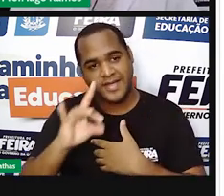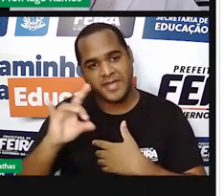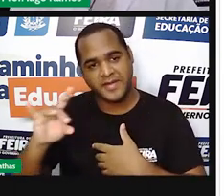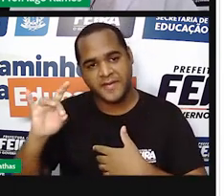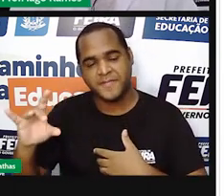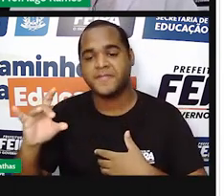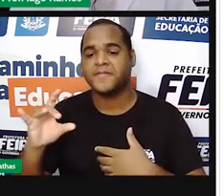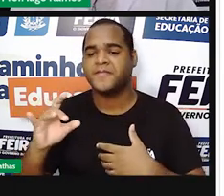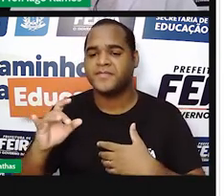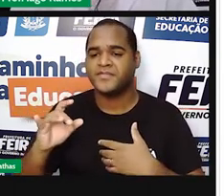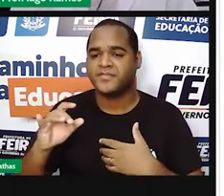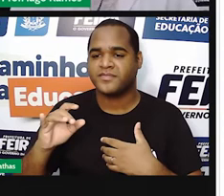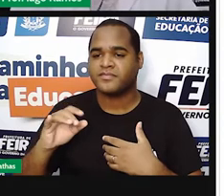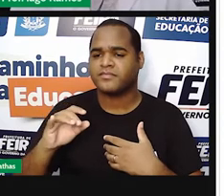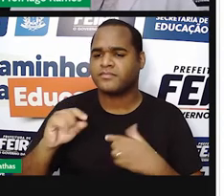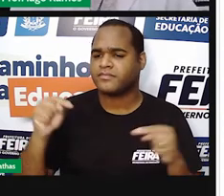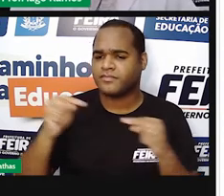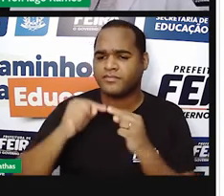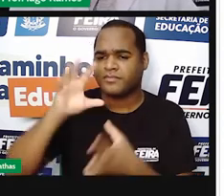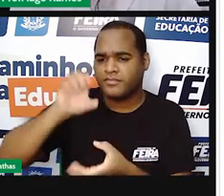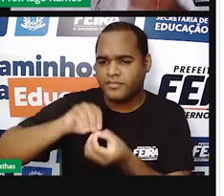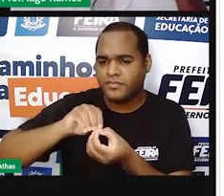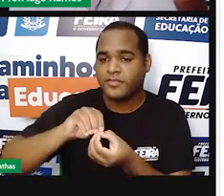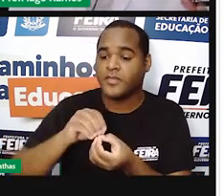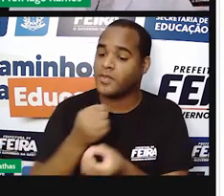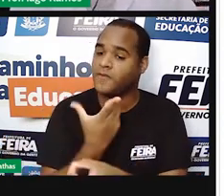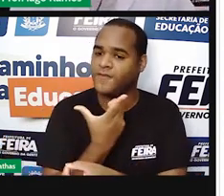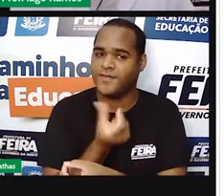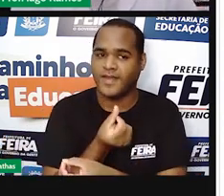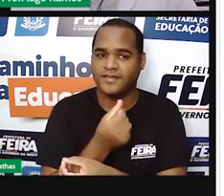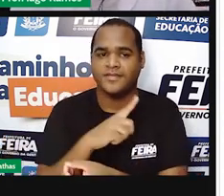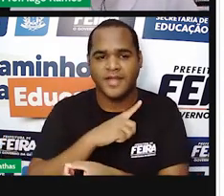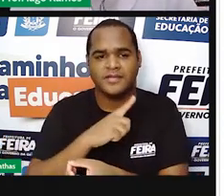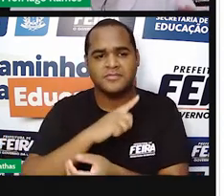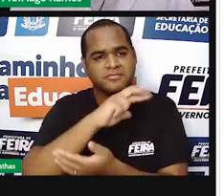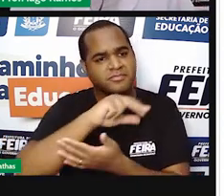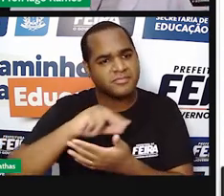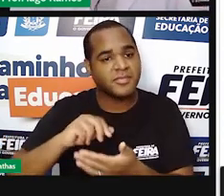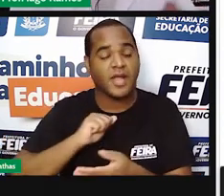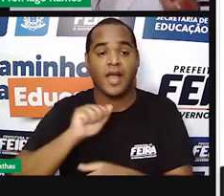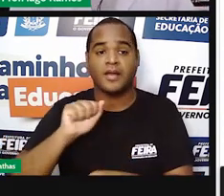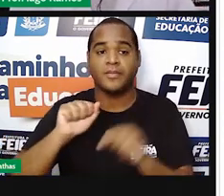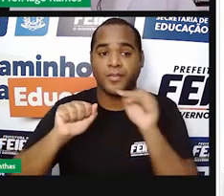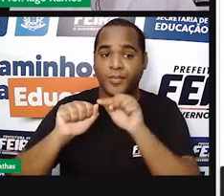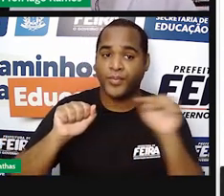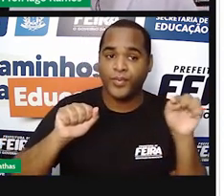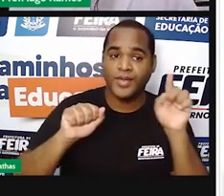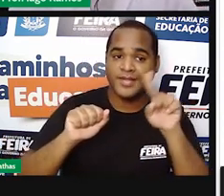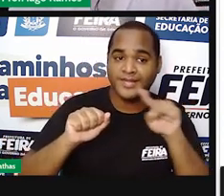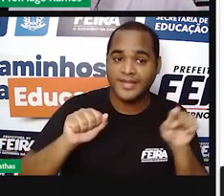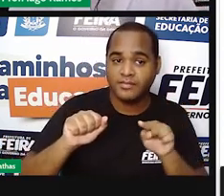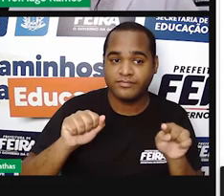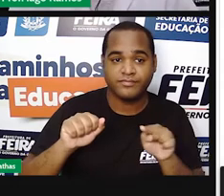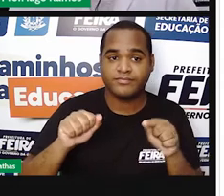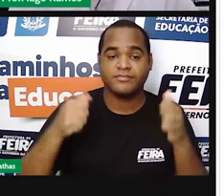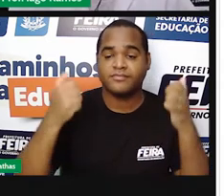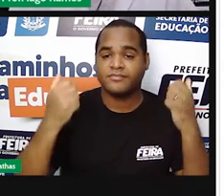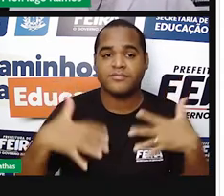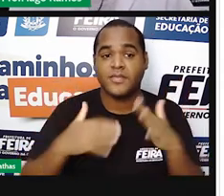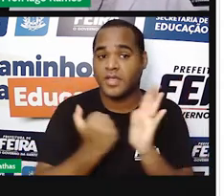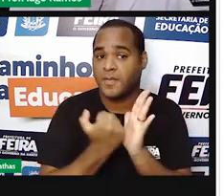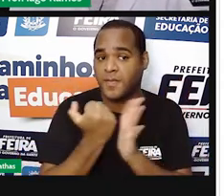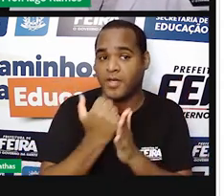e aqui não se pode ser a mesma Eu ainda tenho 26 opções doar até o Z tá